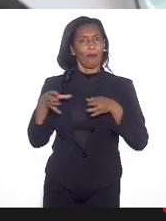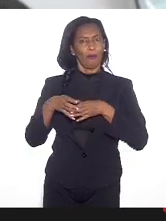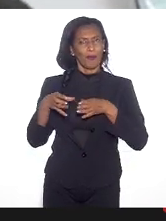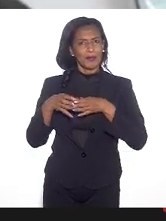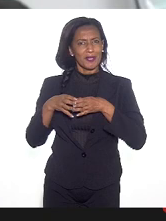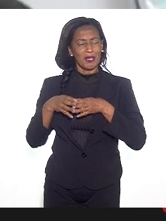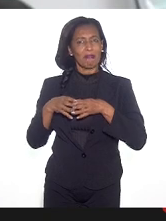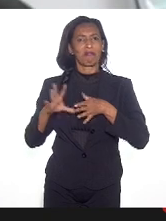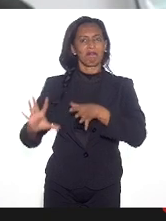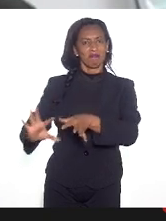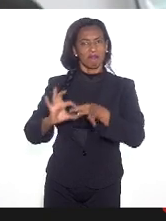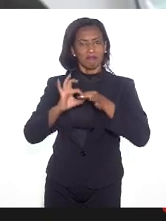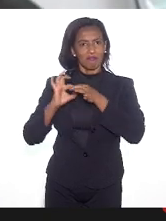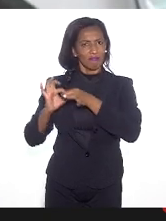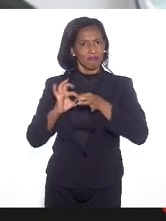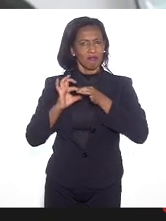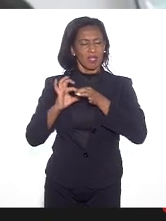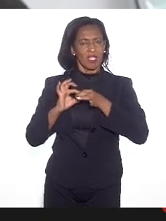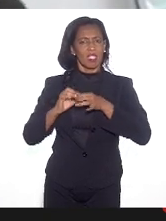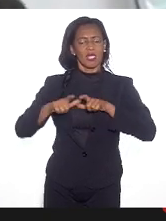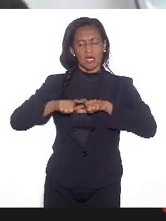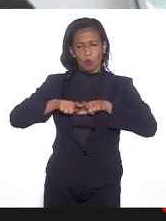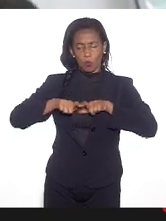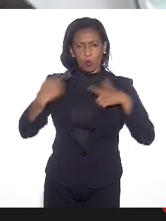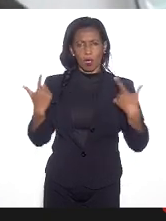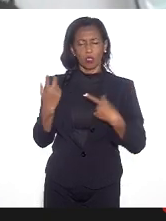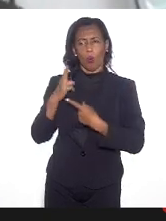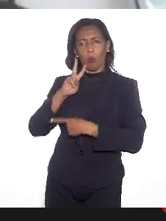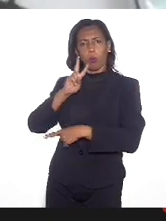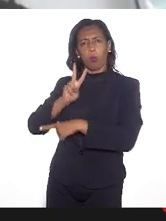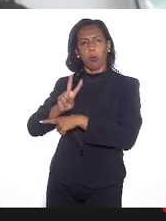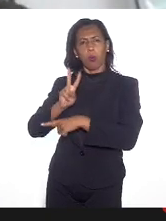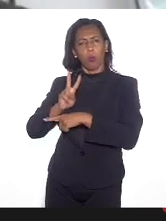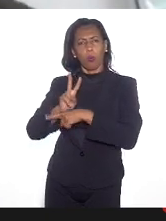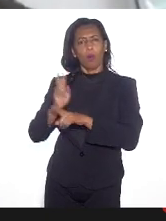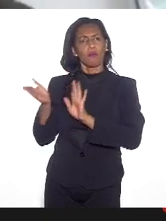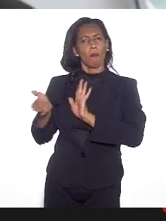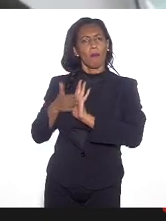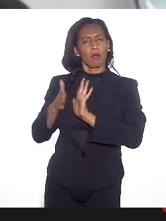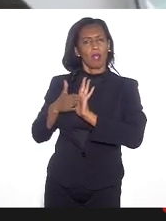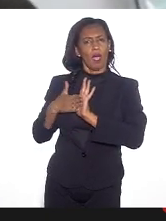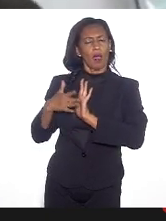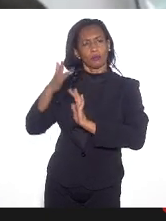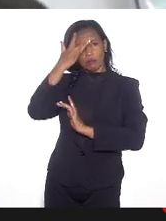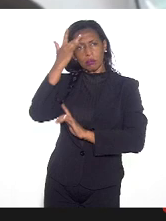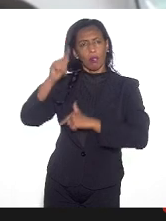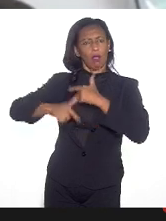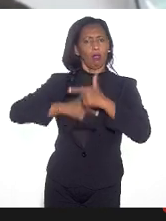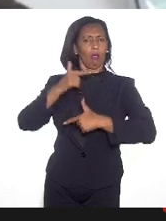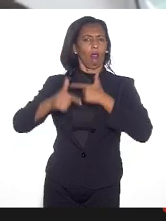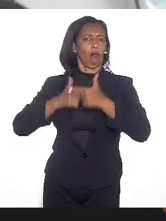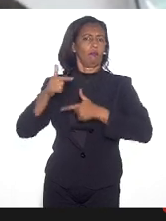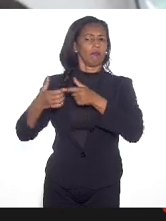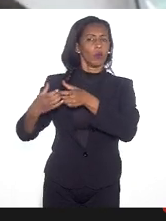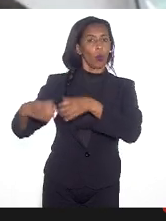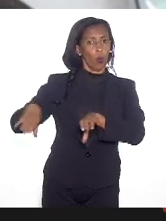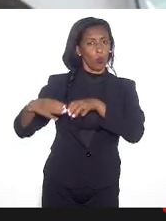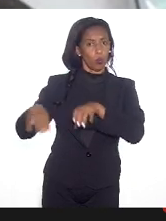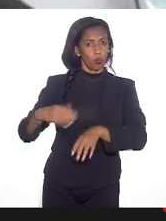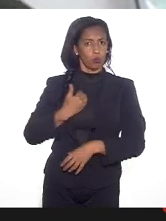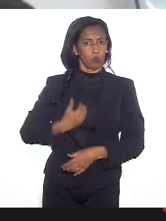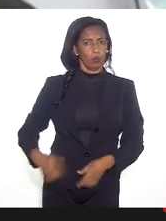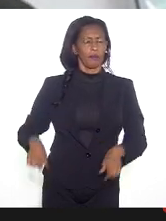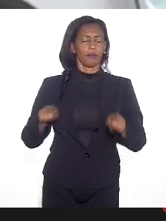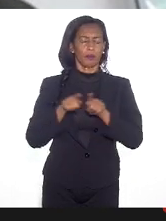arvorou de ser um grande defensor, como já fazia ao longo dos seus mandatos, do servidor público e também do concurso público. Vossa Excelência